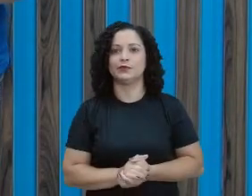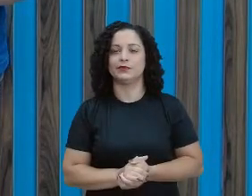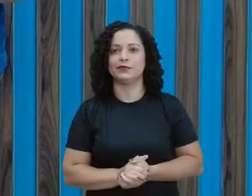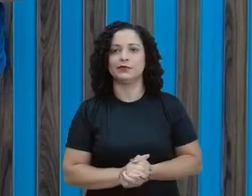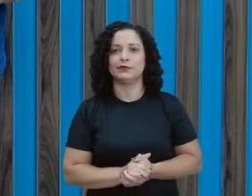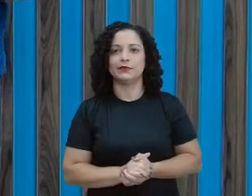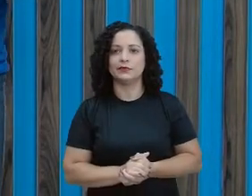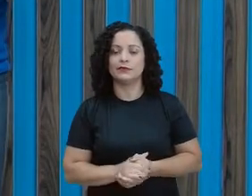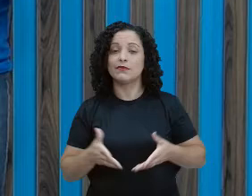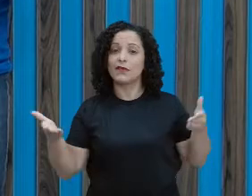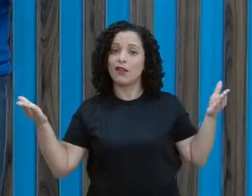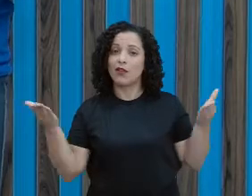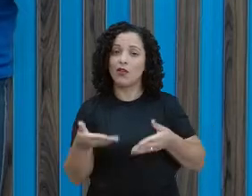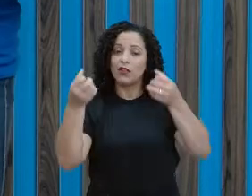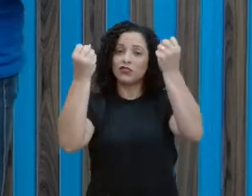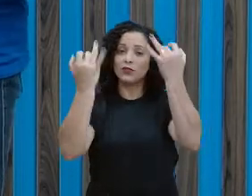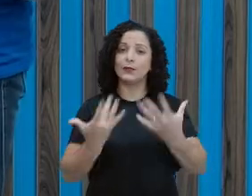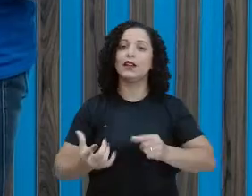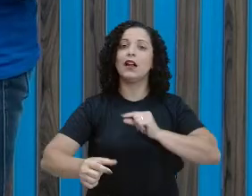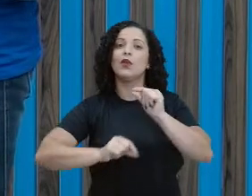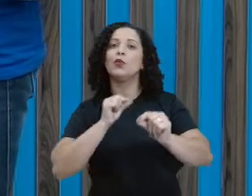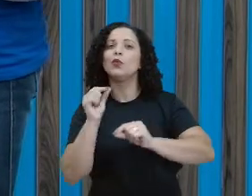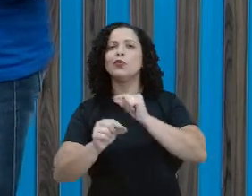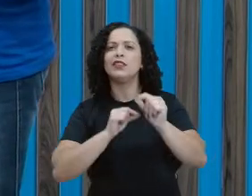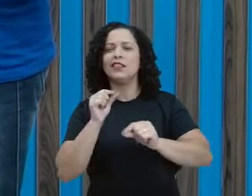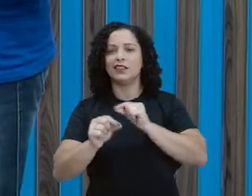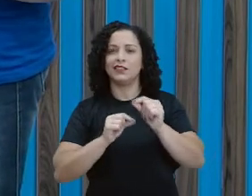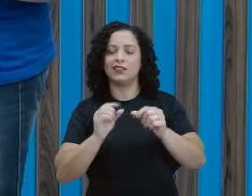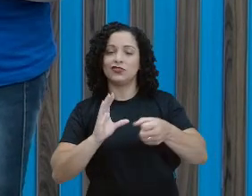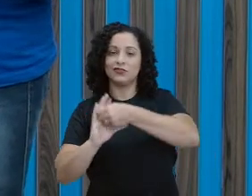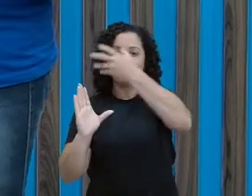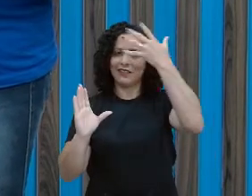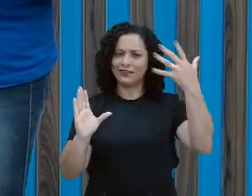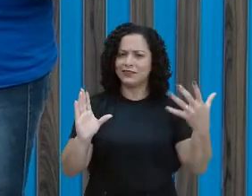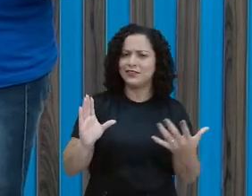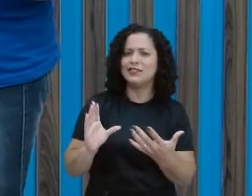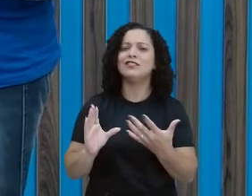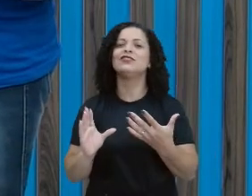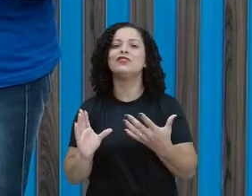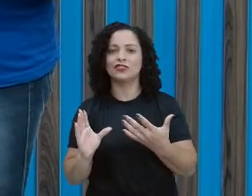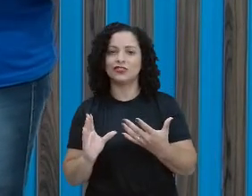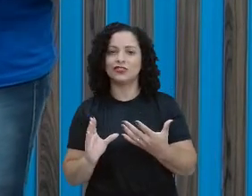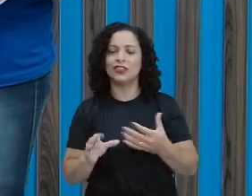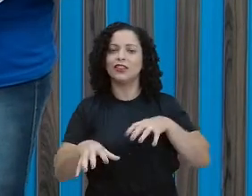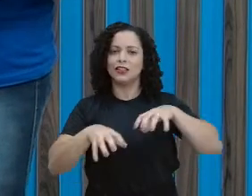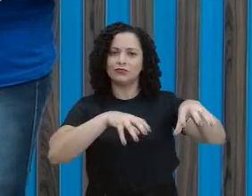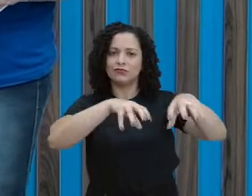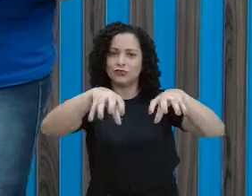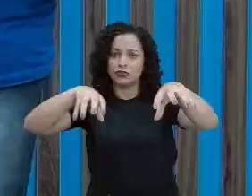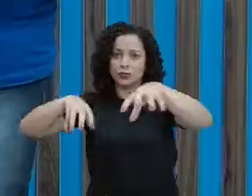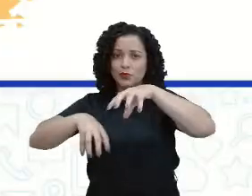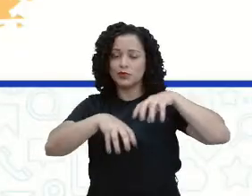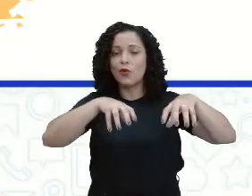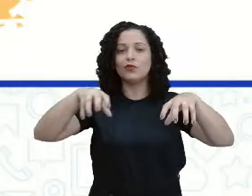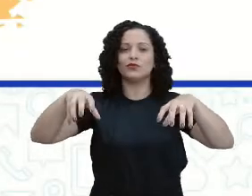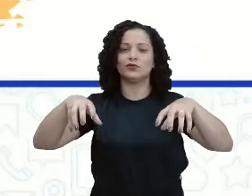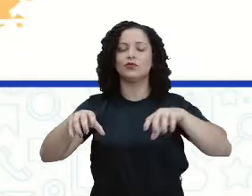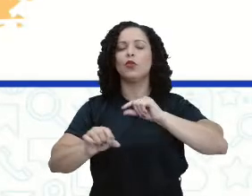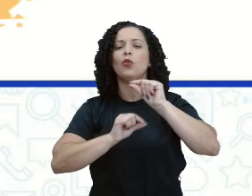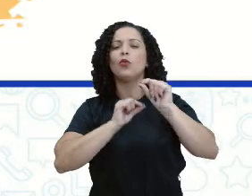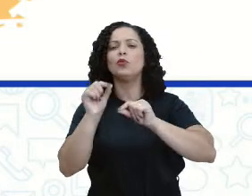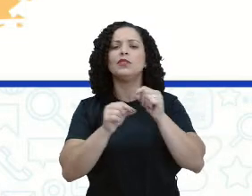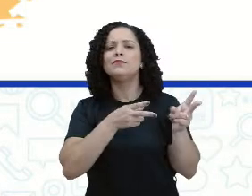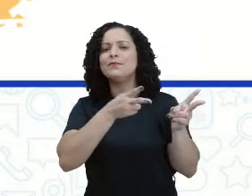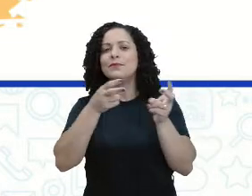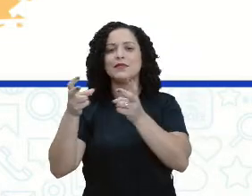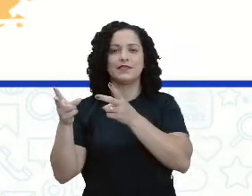aí, vamos falar um pouquinho aí dessas contribuições, não é? Distribuições e características dos organismos. Então, o que a gente observa?